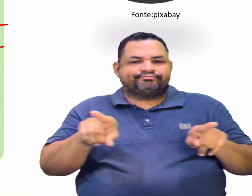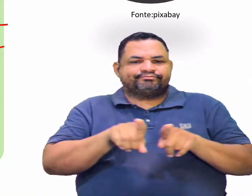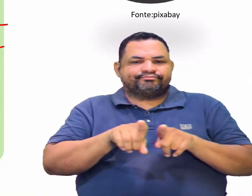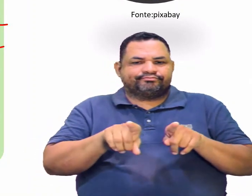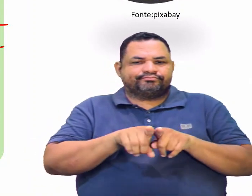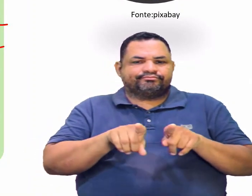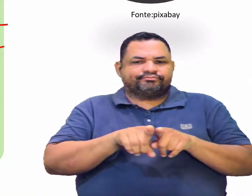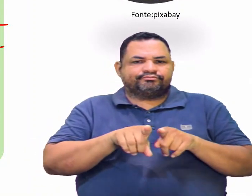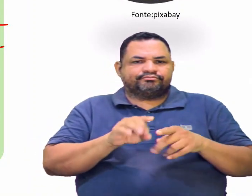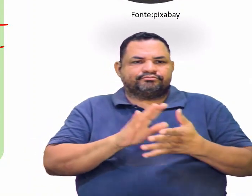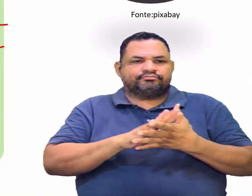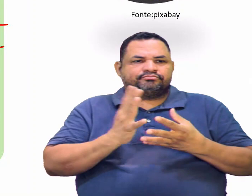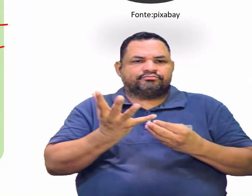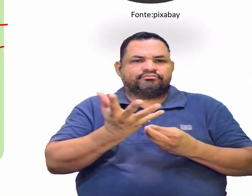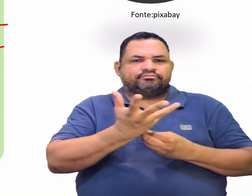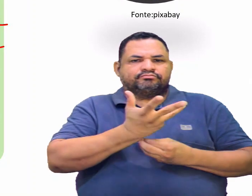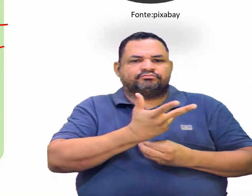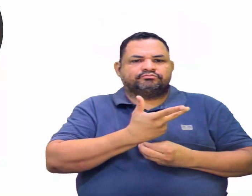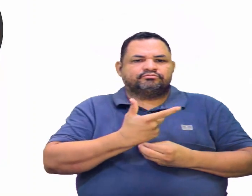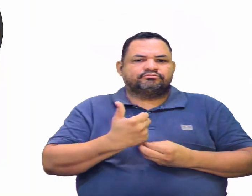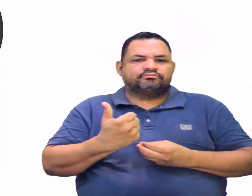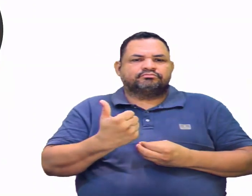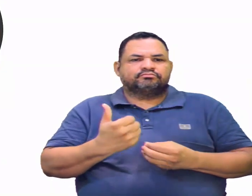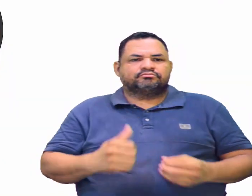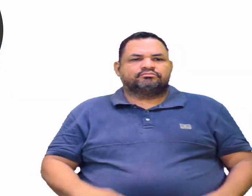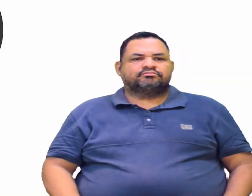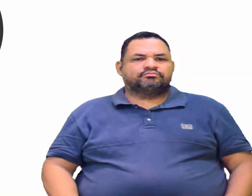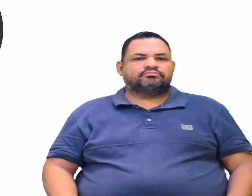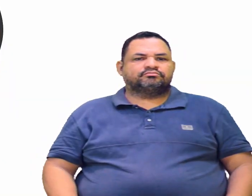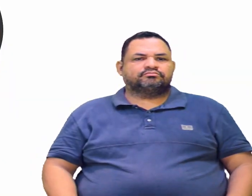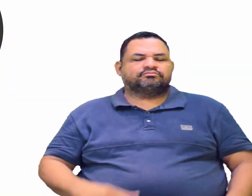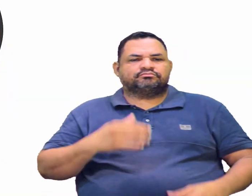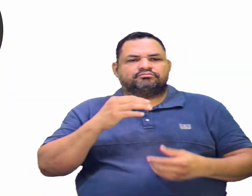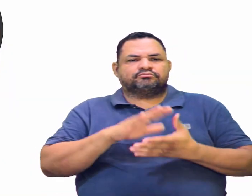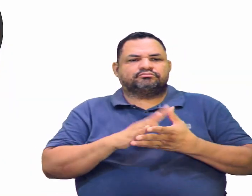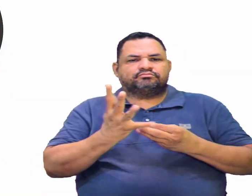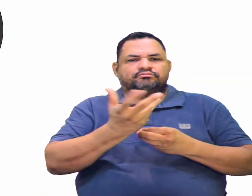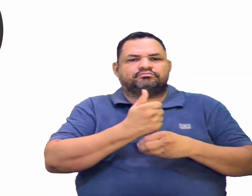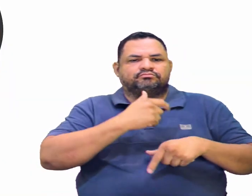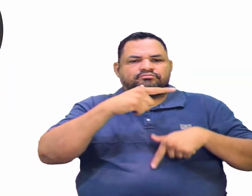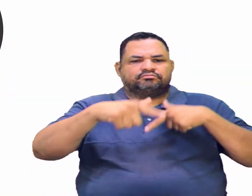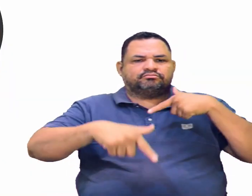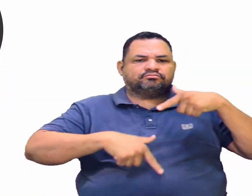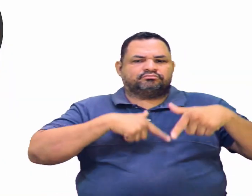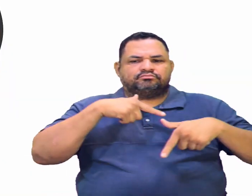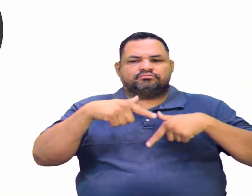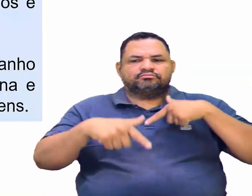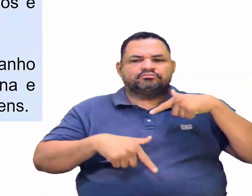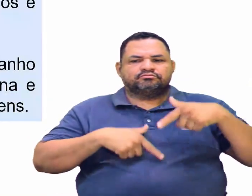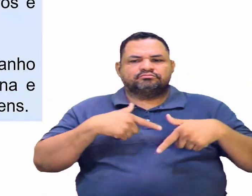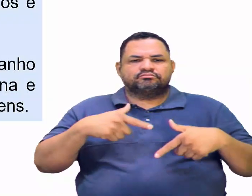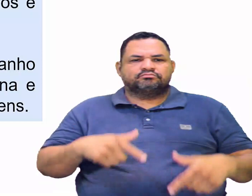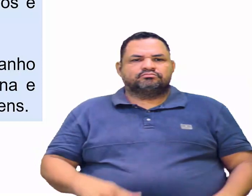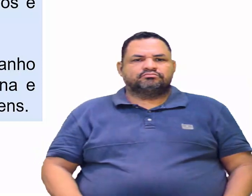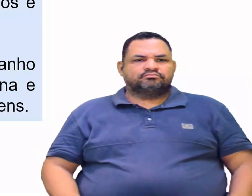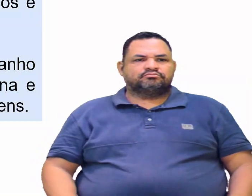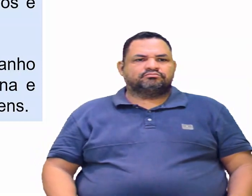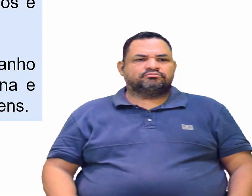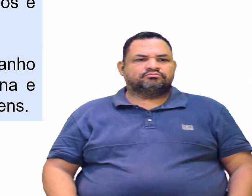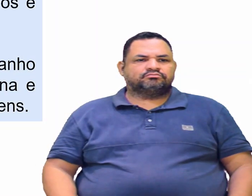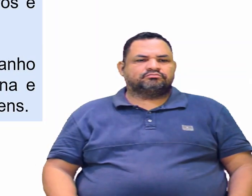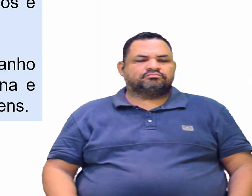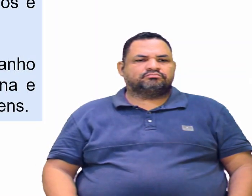ver um pouquinho sobre as artes e as profissões, né? O que